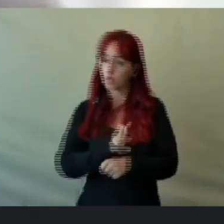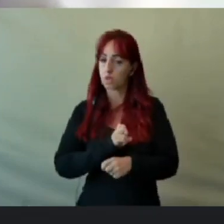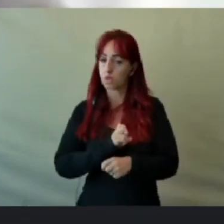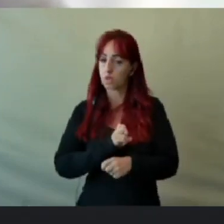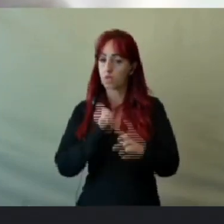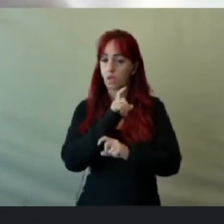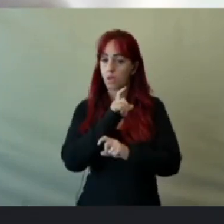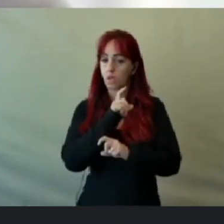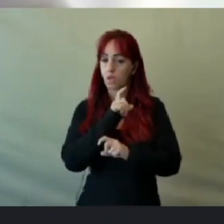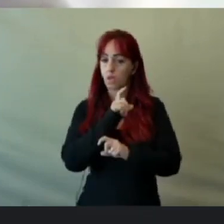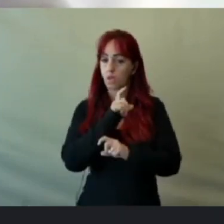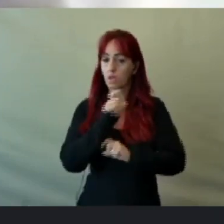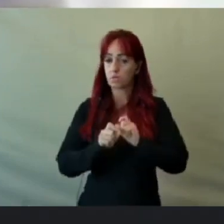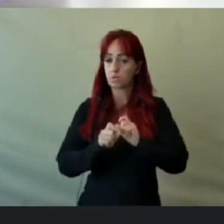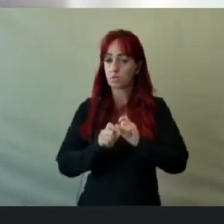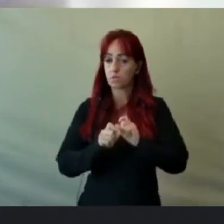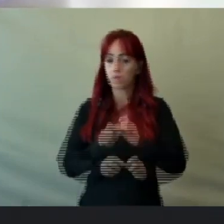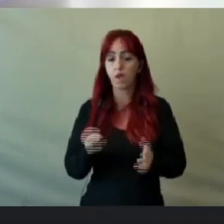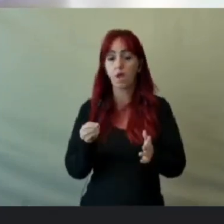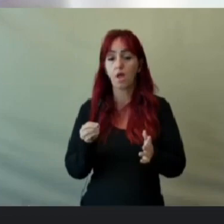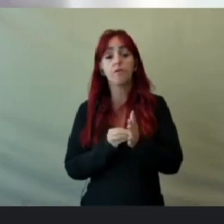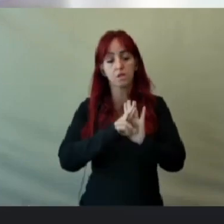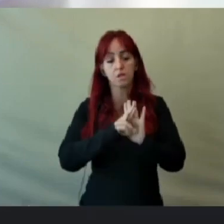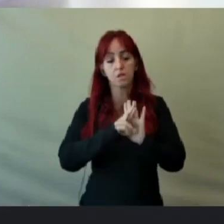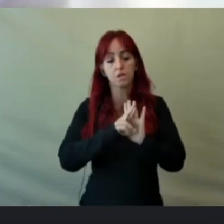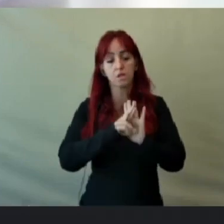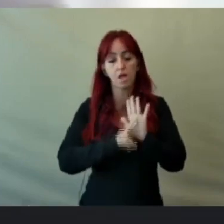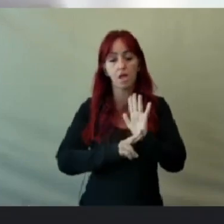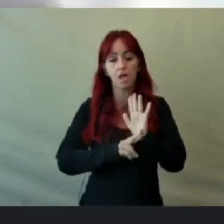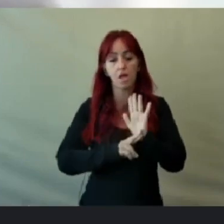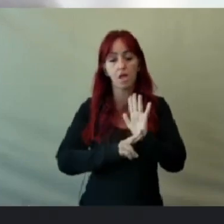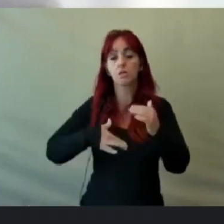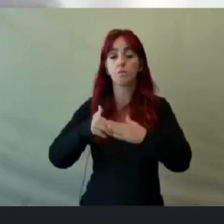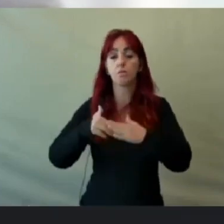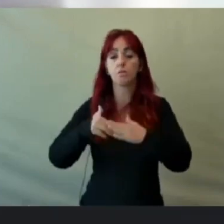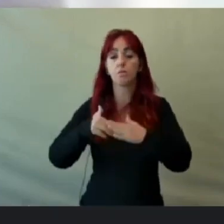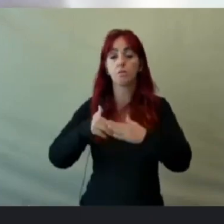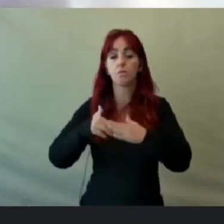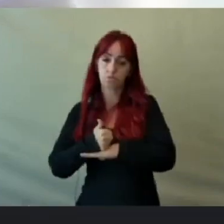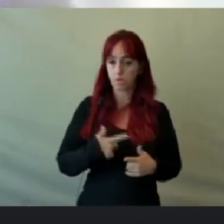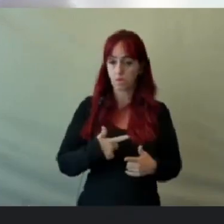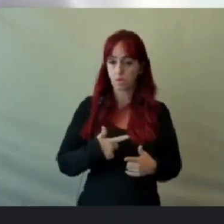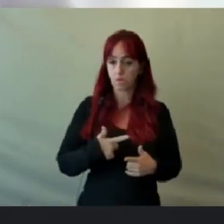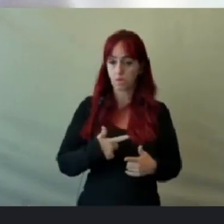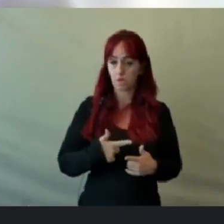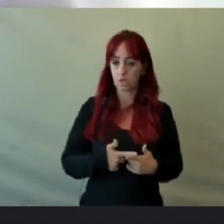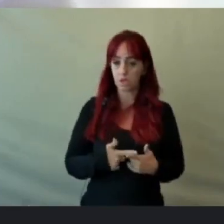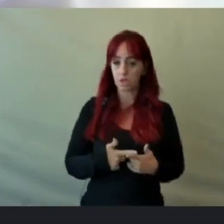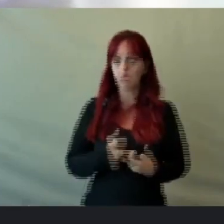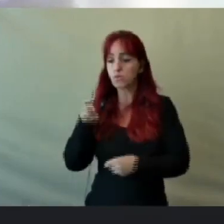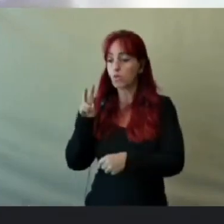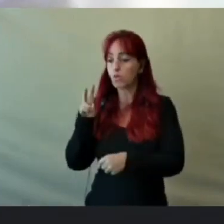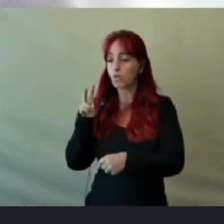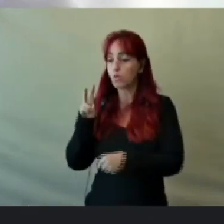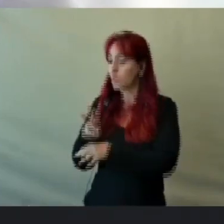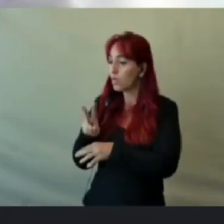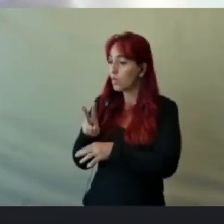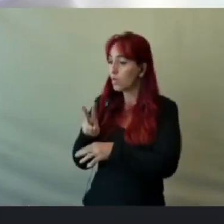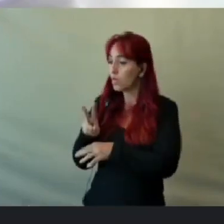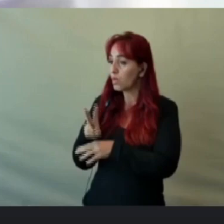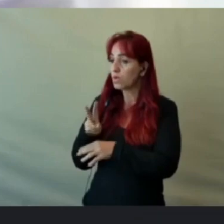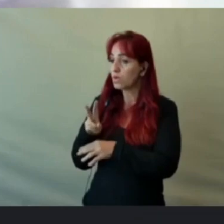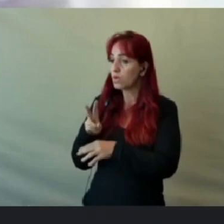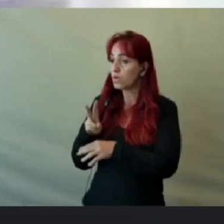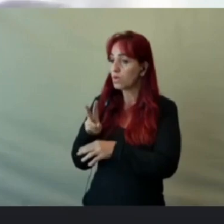de uma profissão por quê? porque o cuidador ele fica avulso ele não tem um conselho a quem se